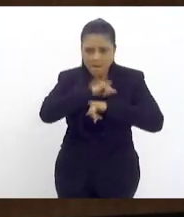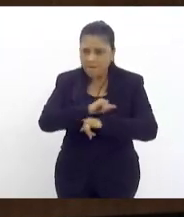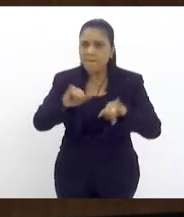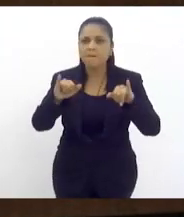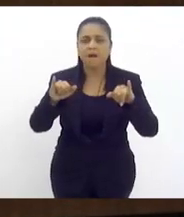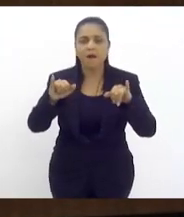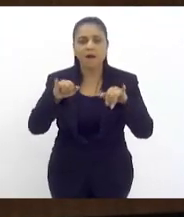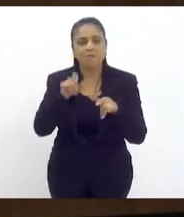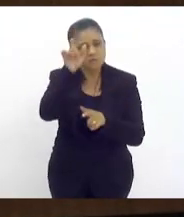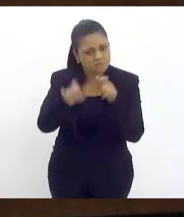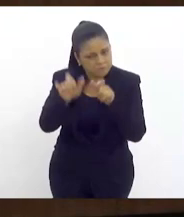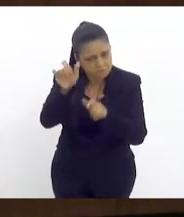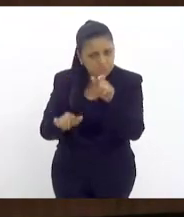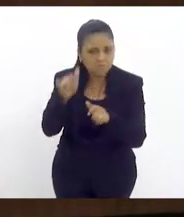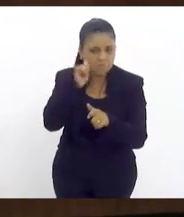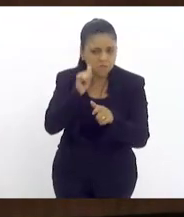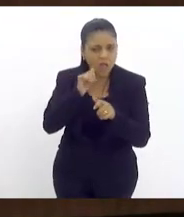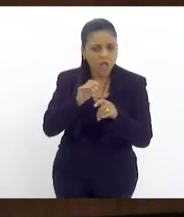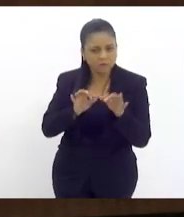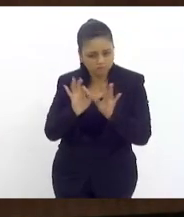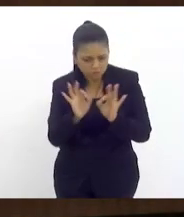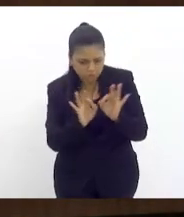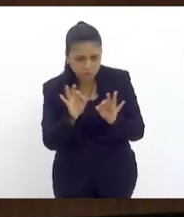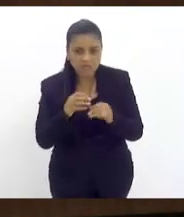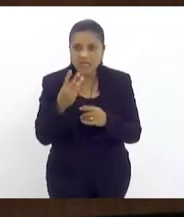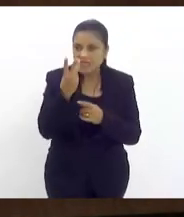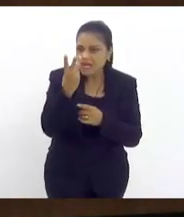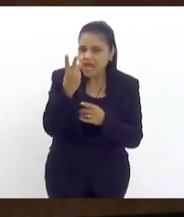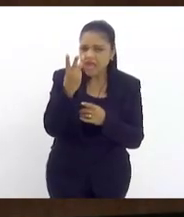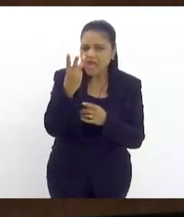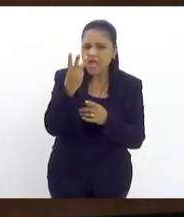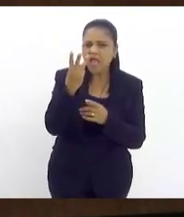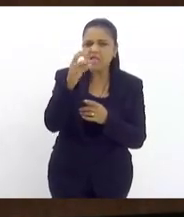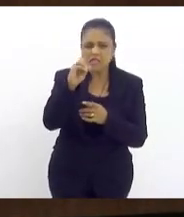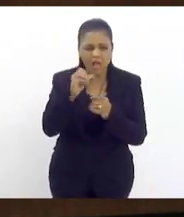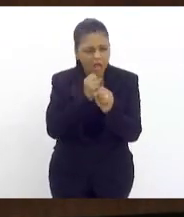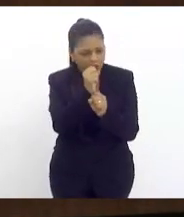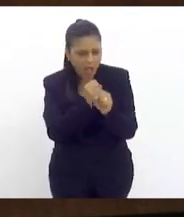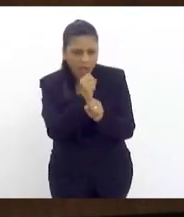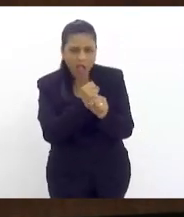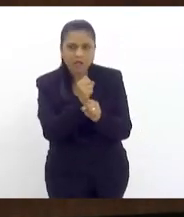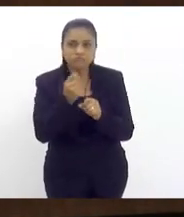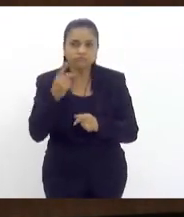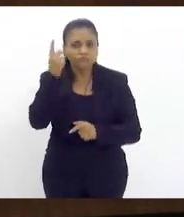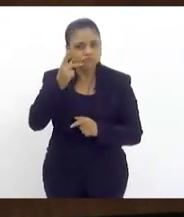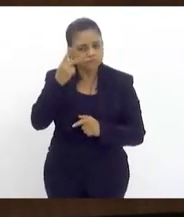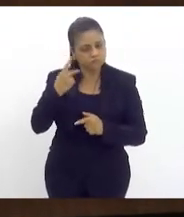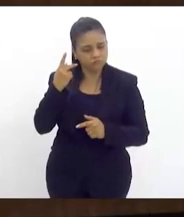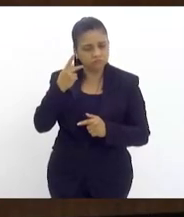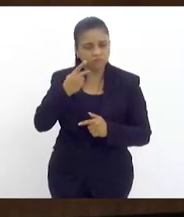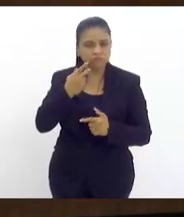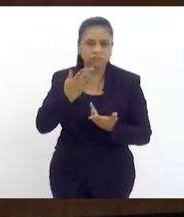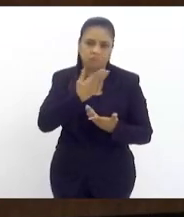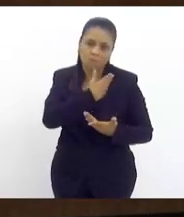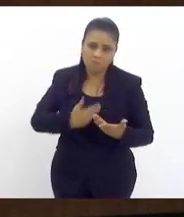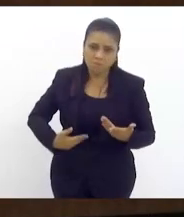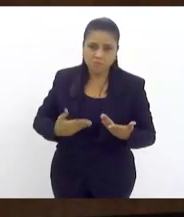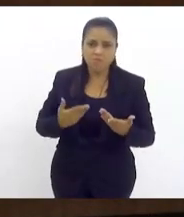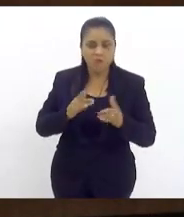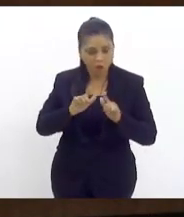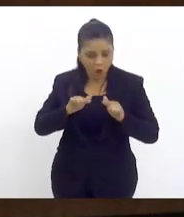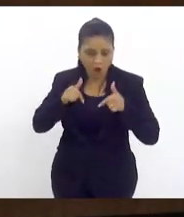foram as mulheres organizadas por mais de 3 décadas que nos deram a política de combate à violência que temos. Ela